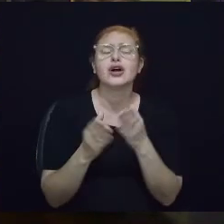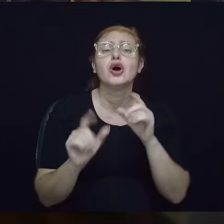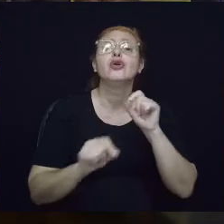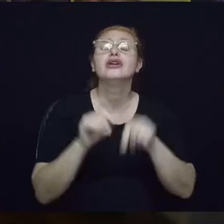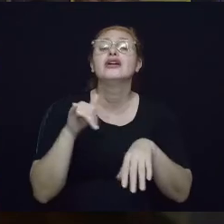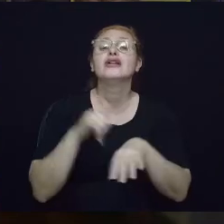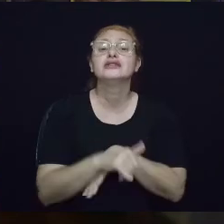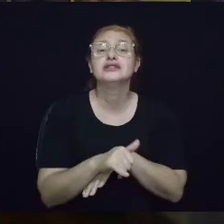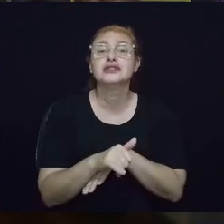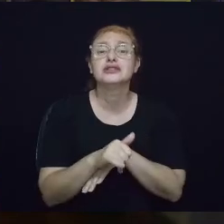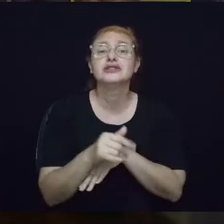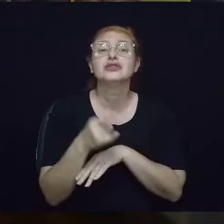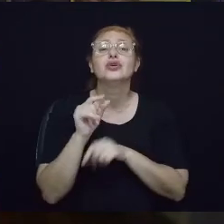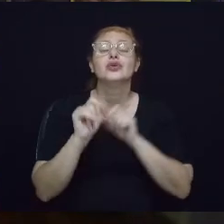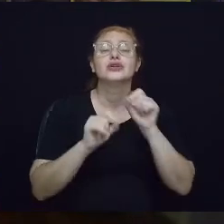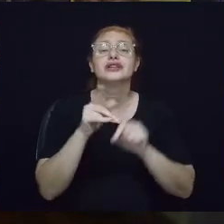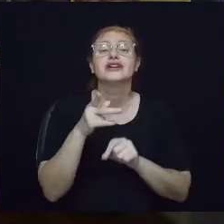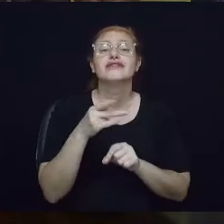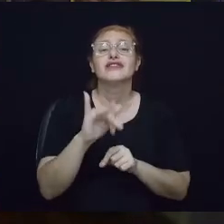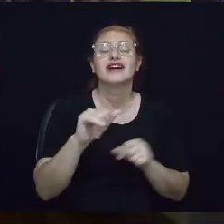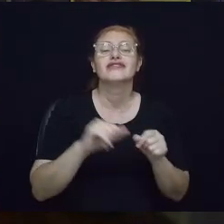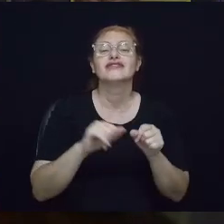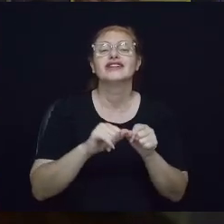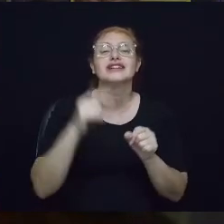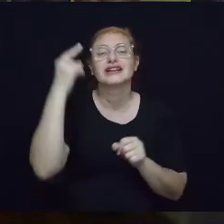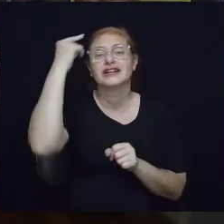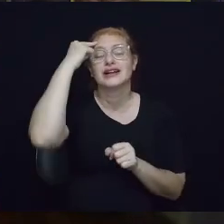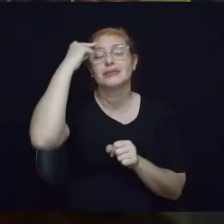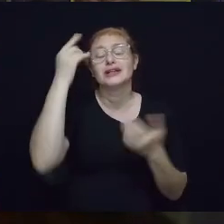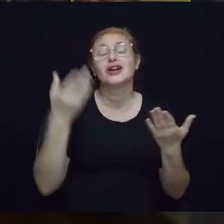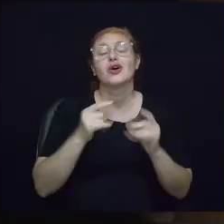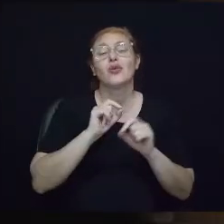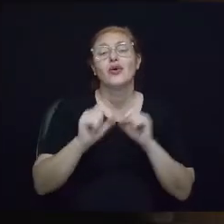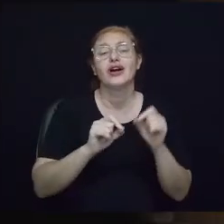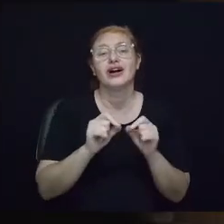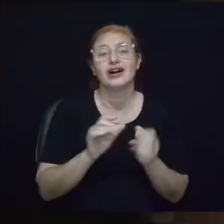vem? O que vai ser? O que está na tua cabeça?